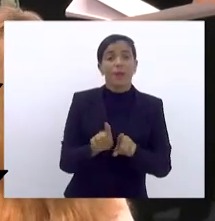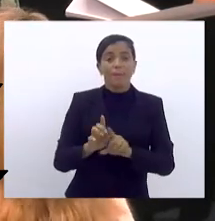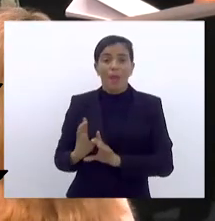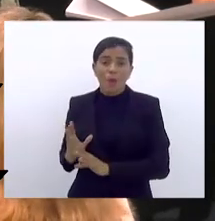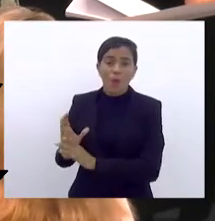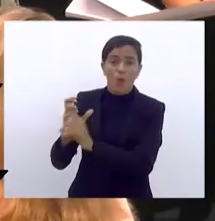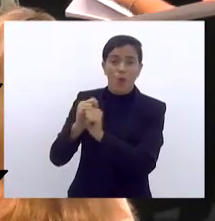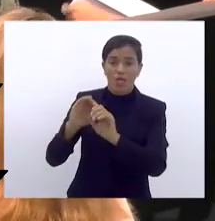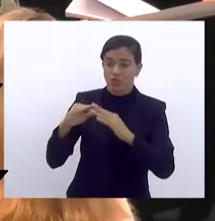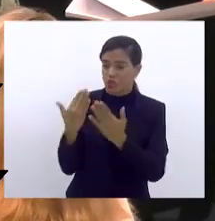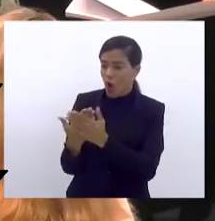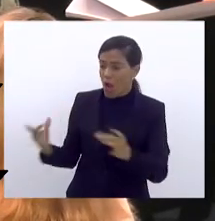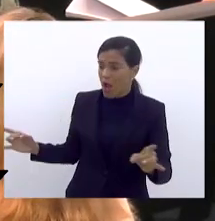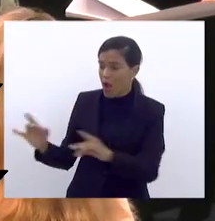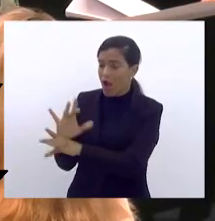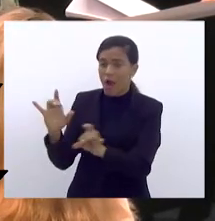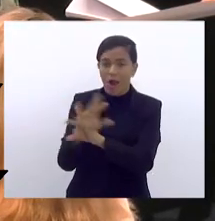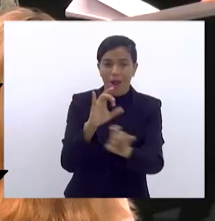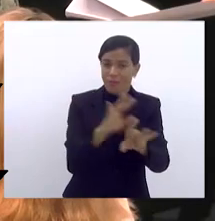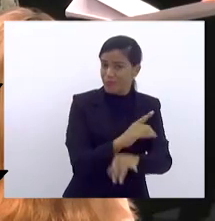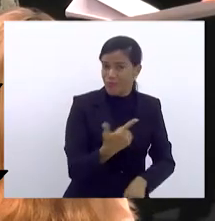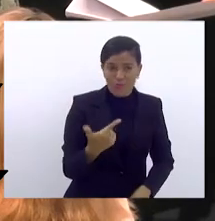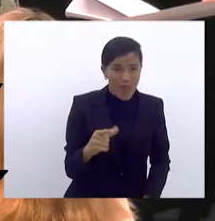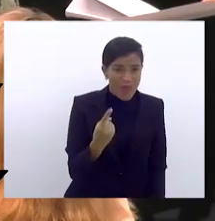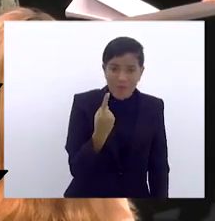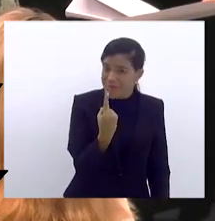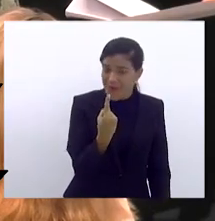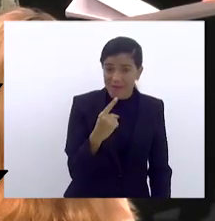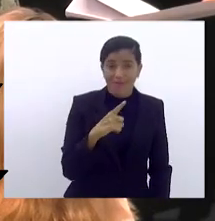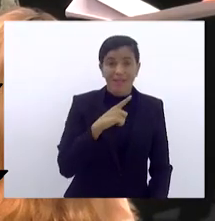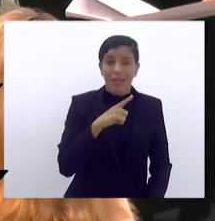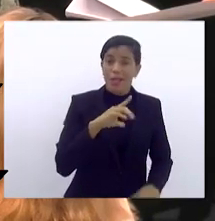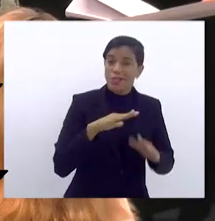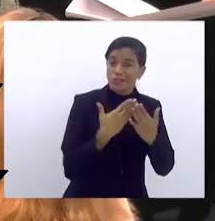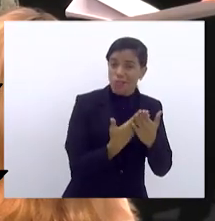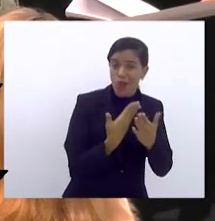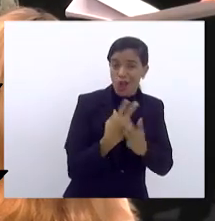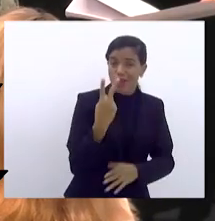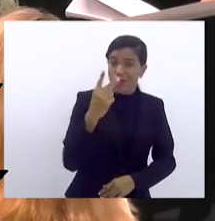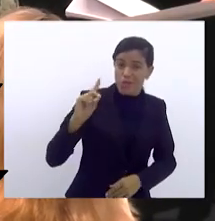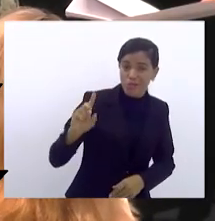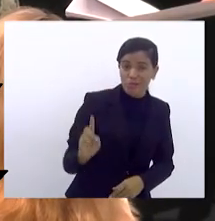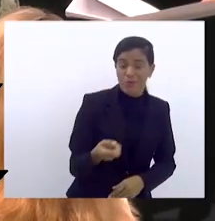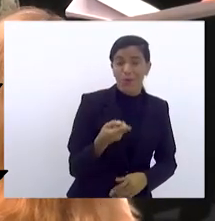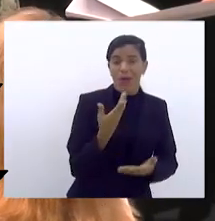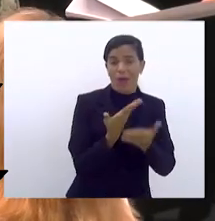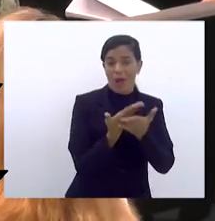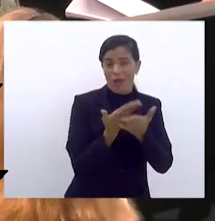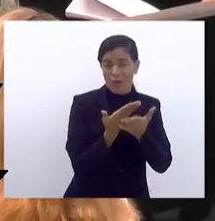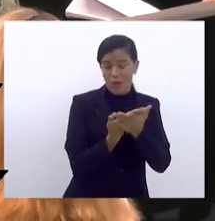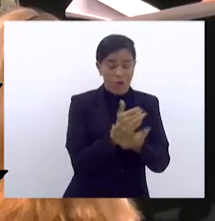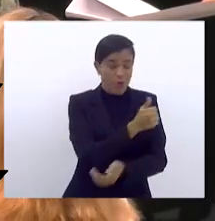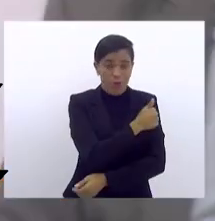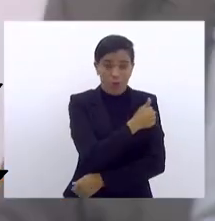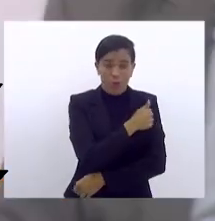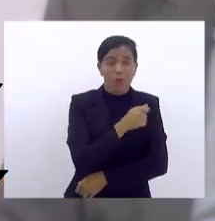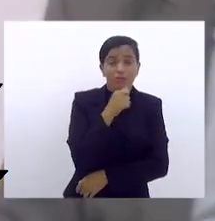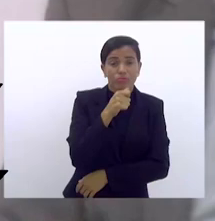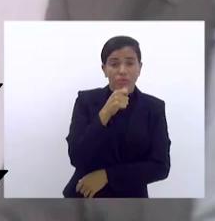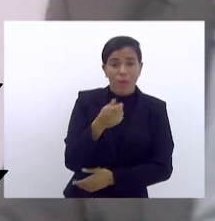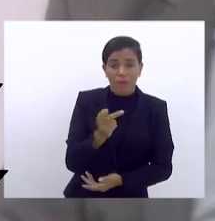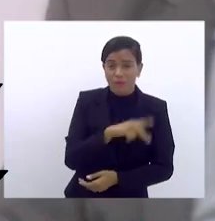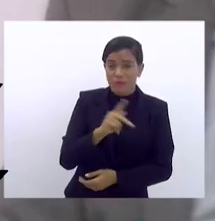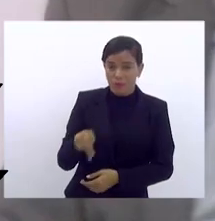inspetores adequado nenhuma nós temos casos de escolas com dois mil alunos sem nenhum inspetor ah o inspetor vai